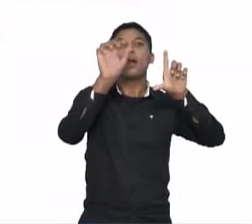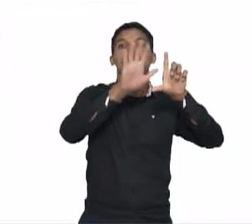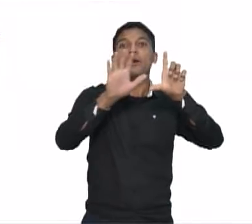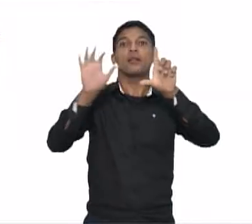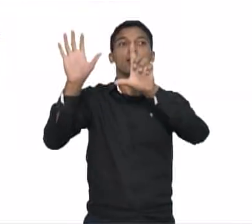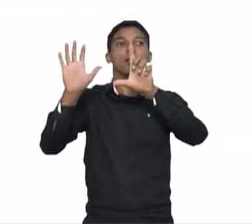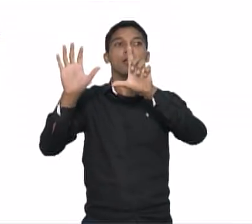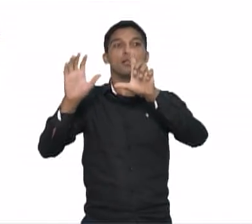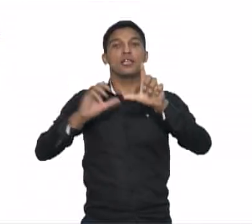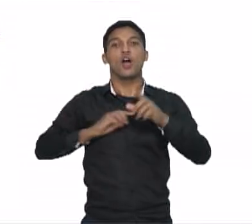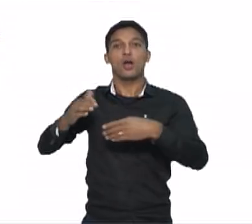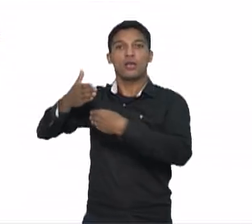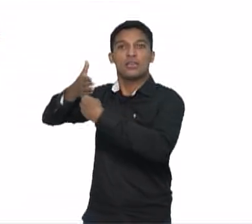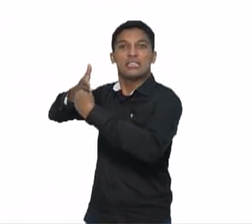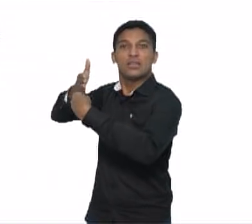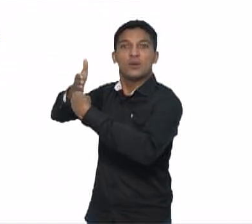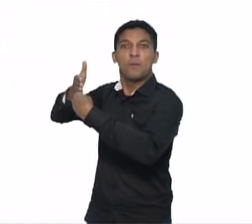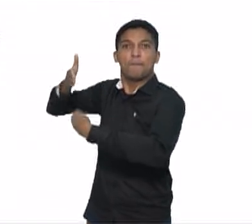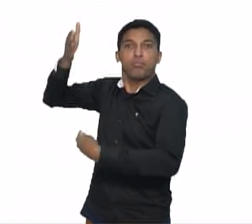Então, tem uma geleira